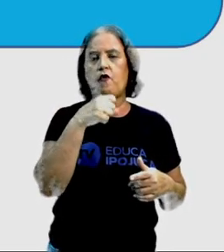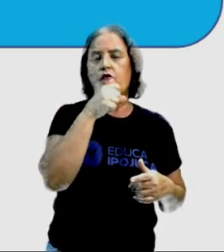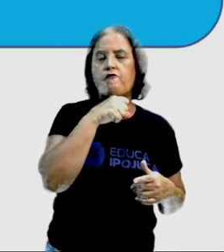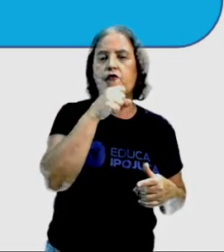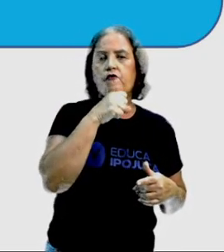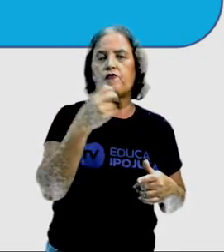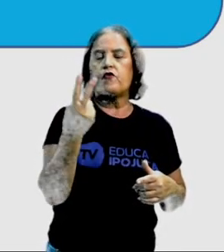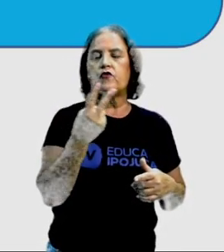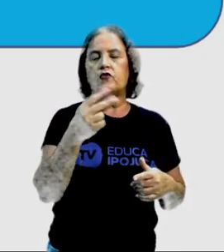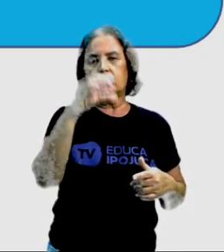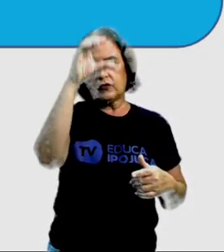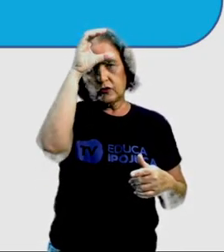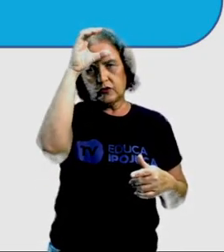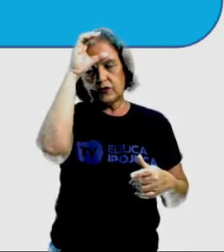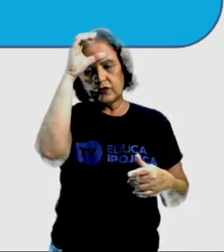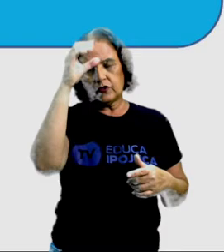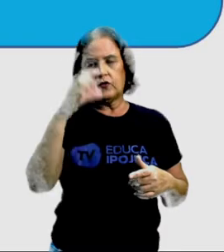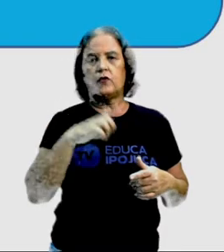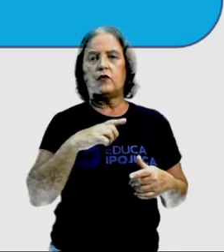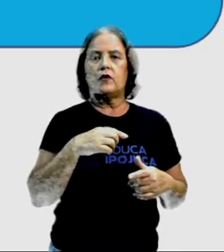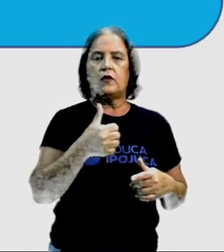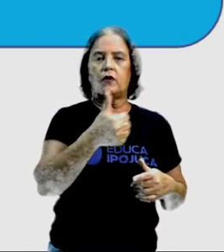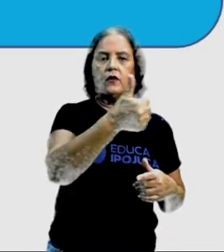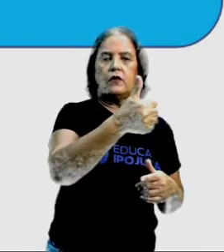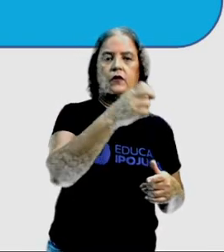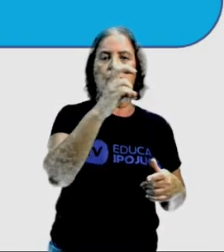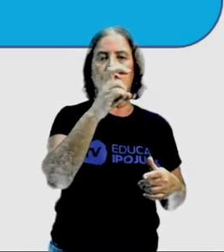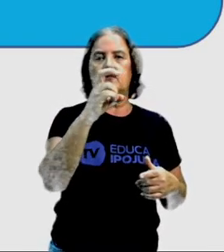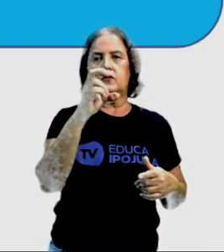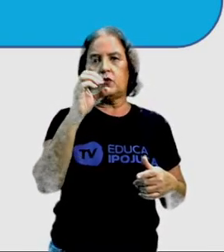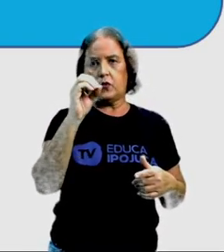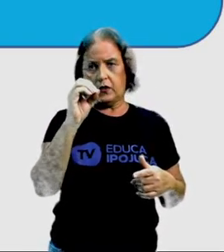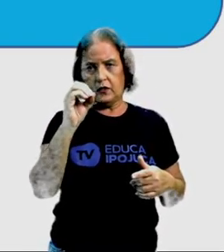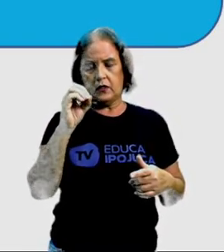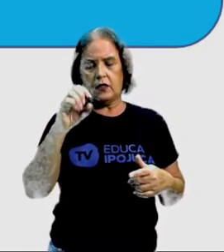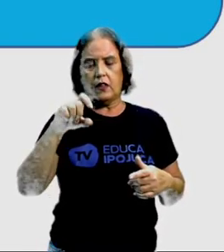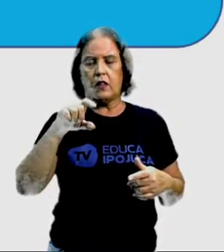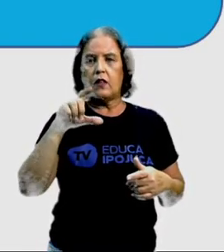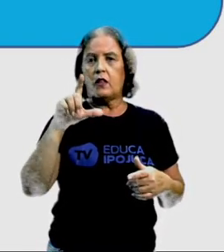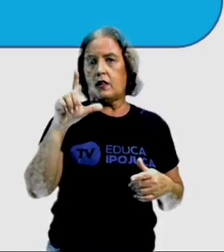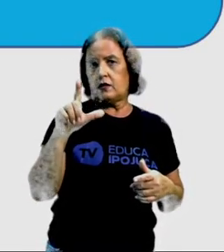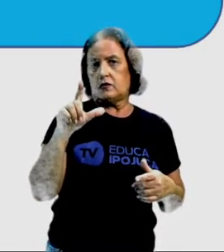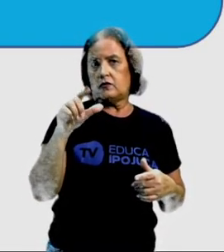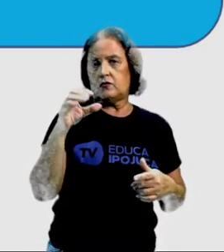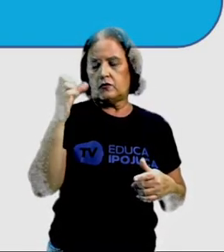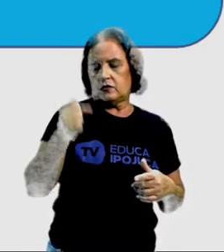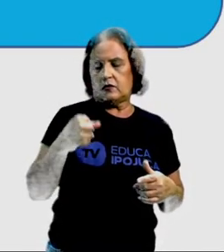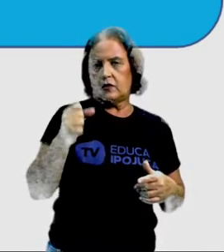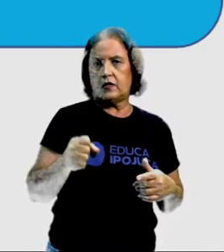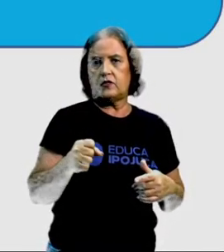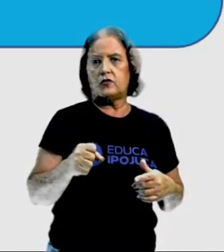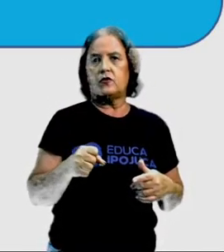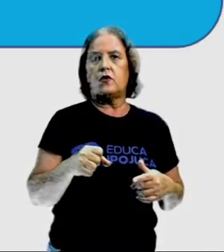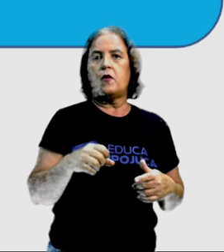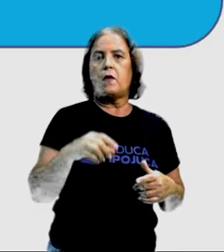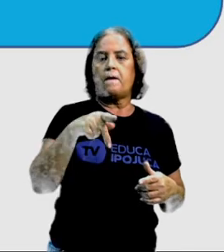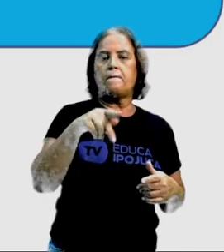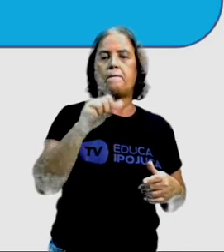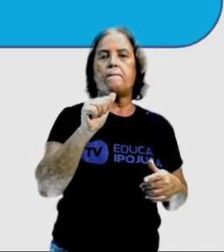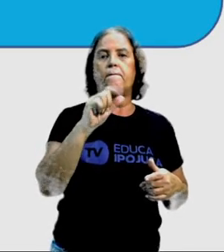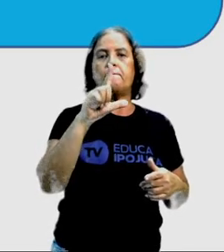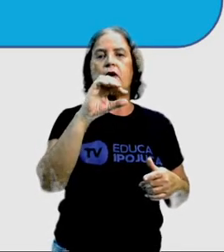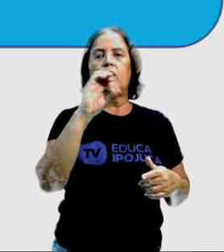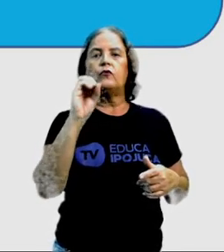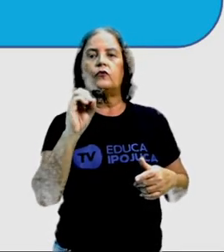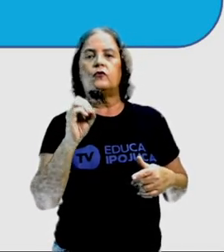tirado 550 litros de leite. Sabendo que tio Paulo tirou 126 e